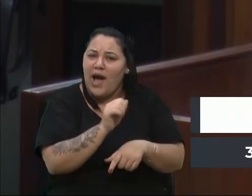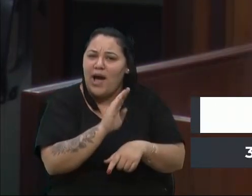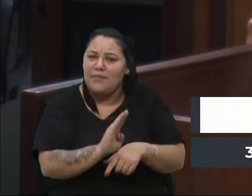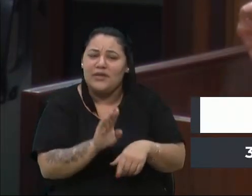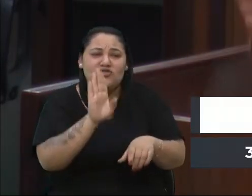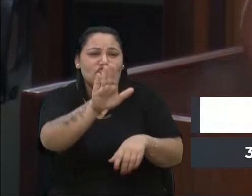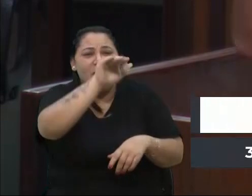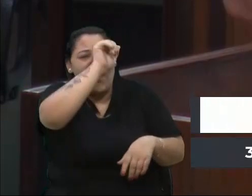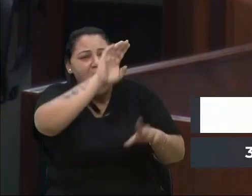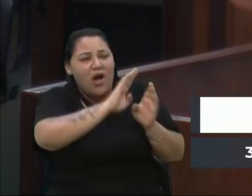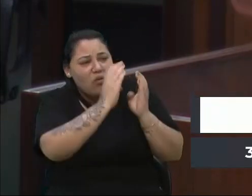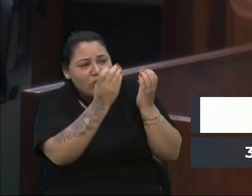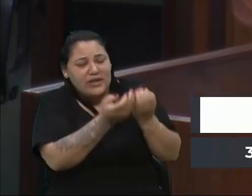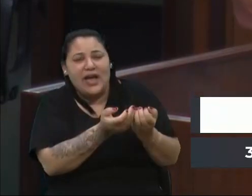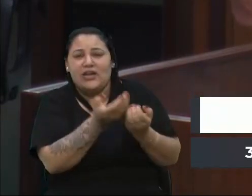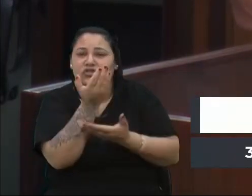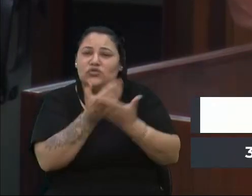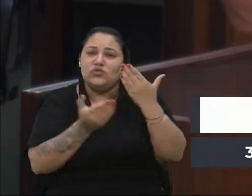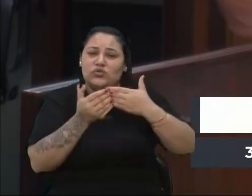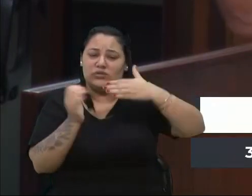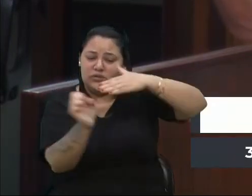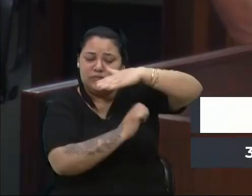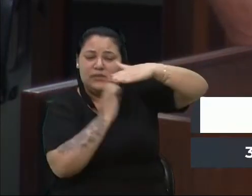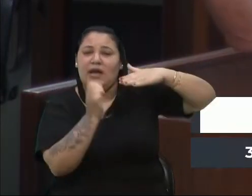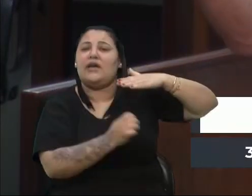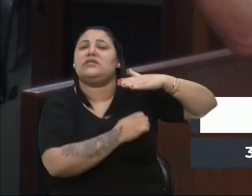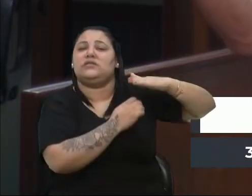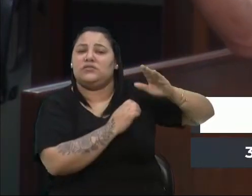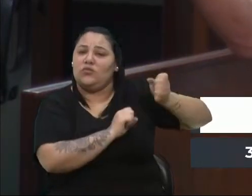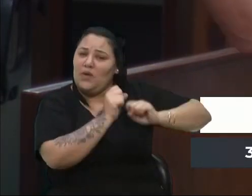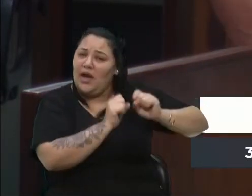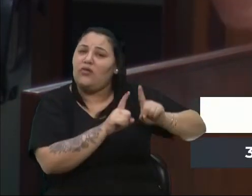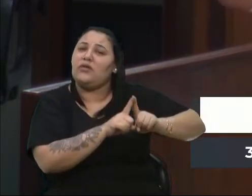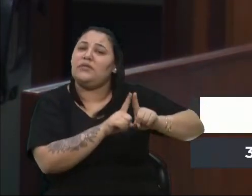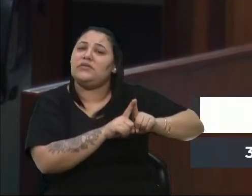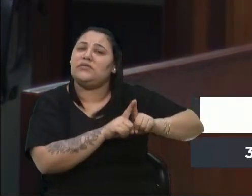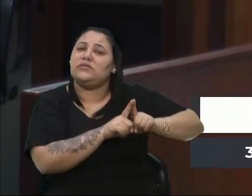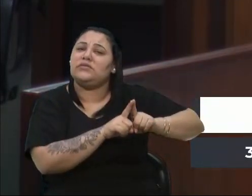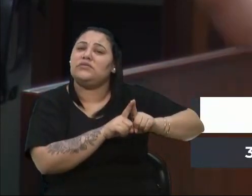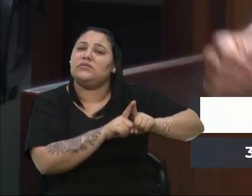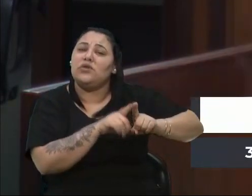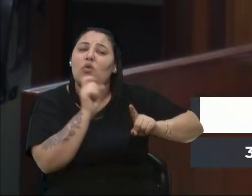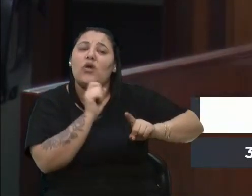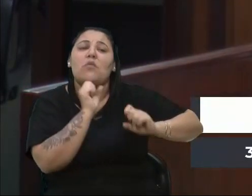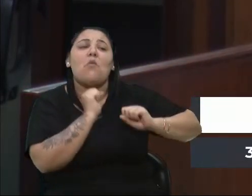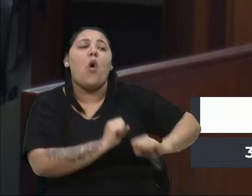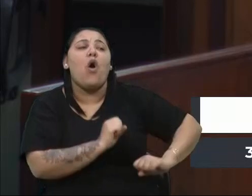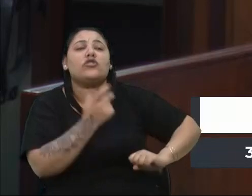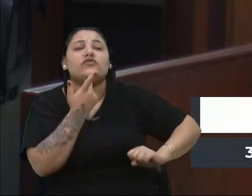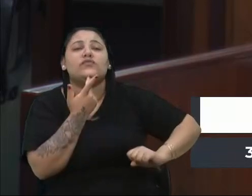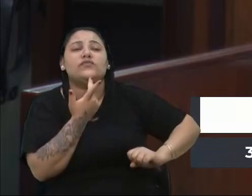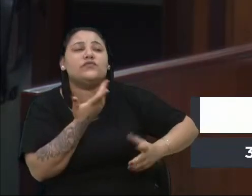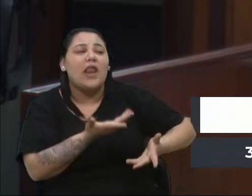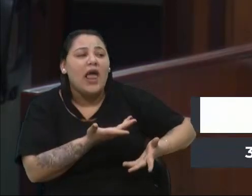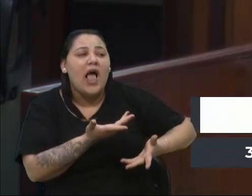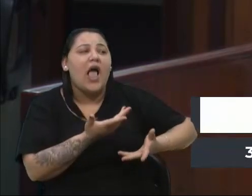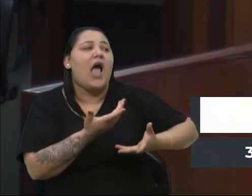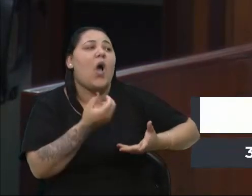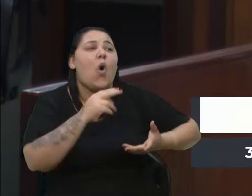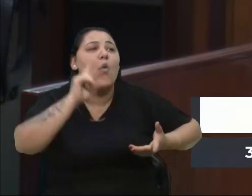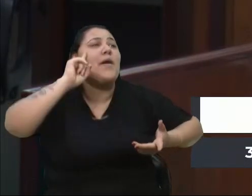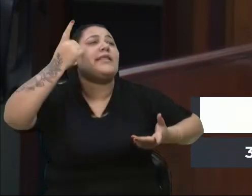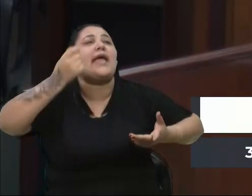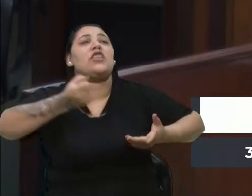comunidade, chamar as entidades de bairro para ver o que nós podemos fazer, o que você pode colaborar, porque Caxias também faz